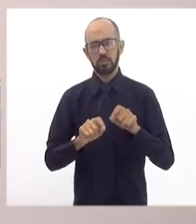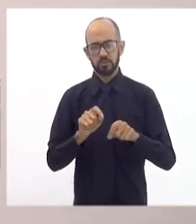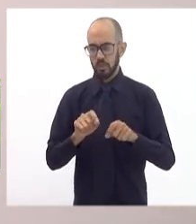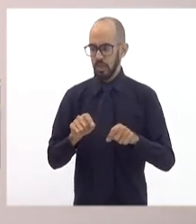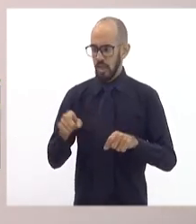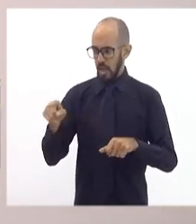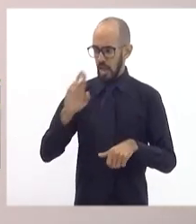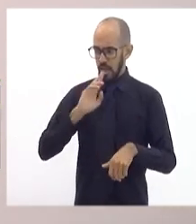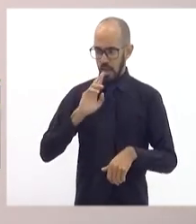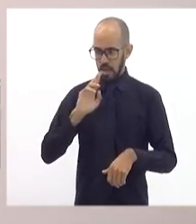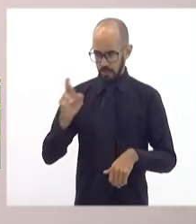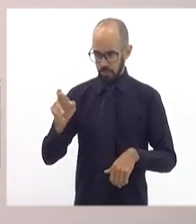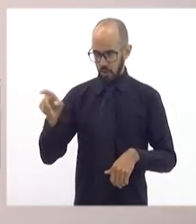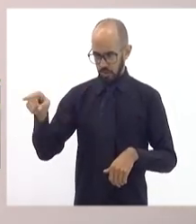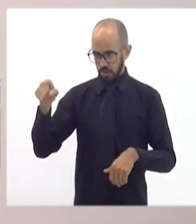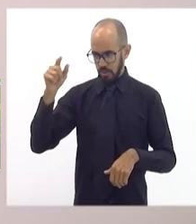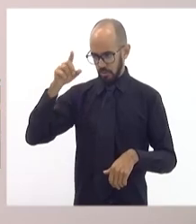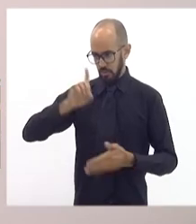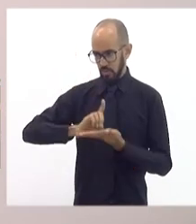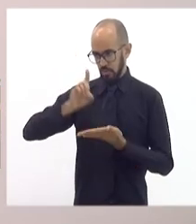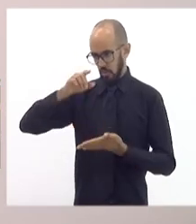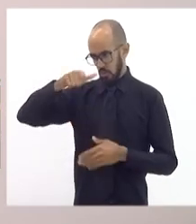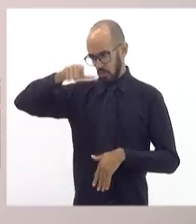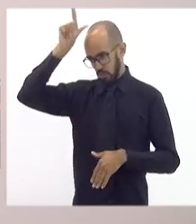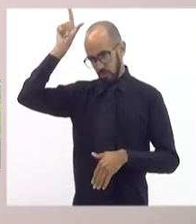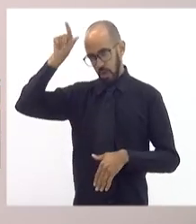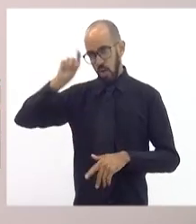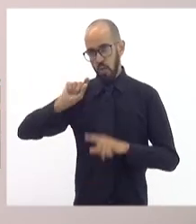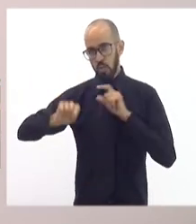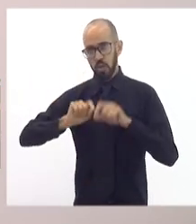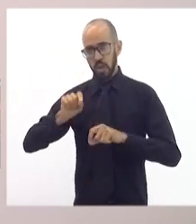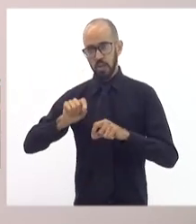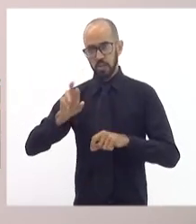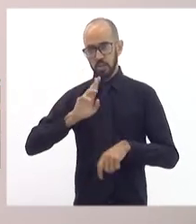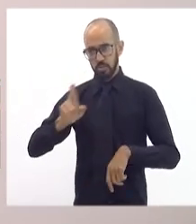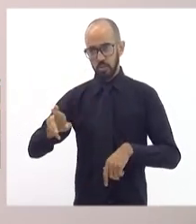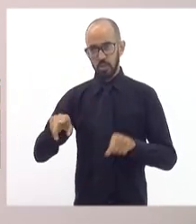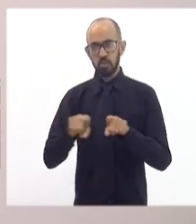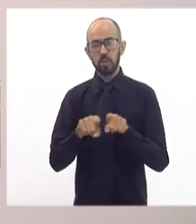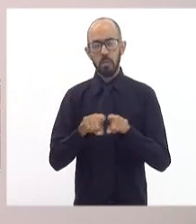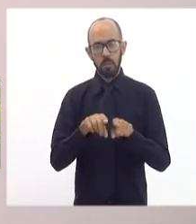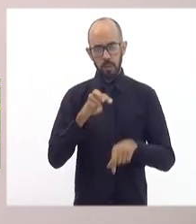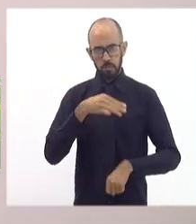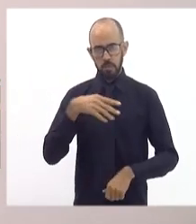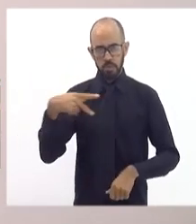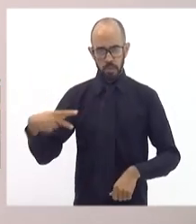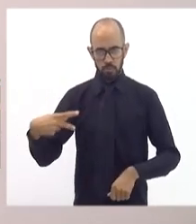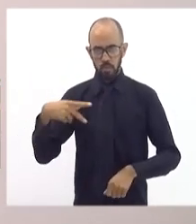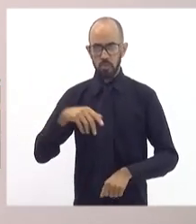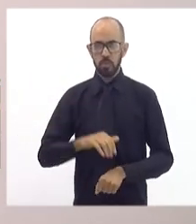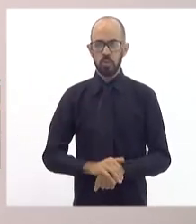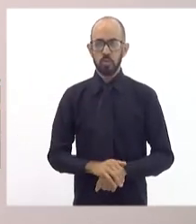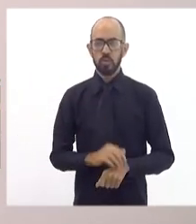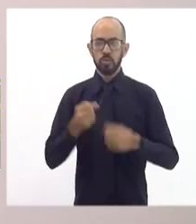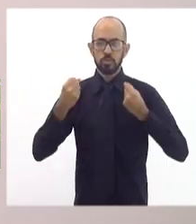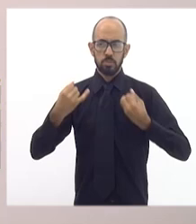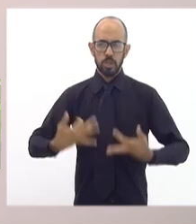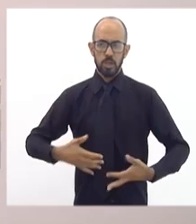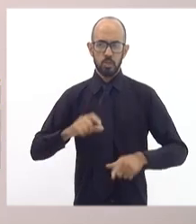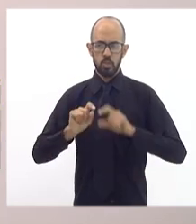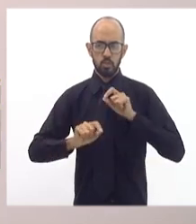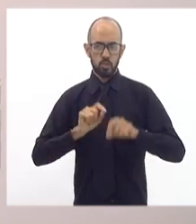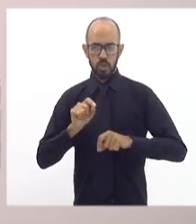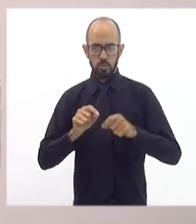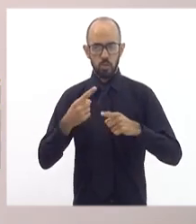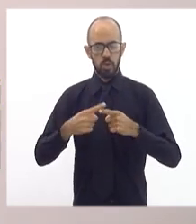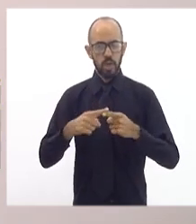principal agente inclusive respondeu para o Ministério Público Federal que tá aqui presente tá explicando porque que